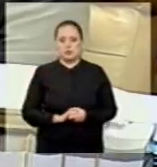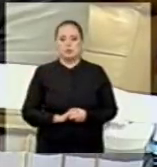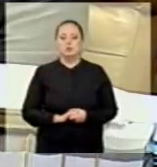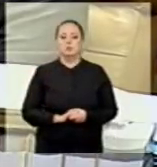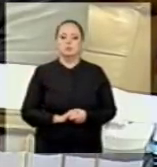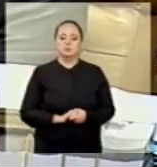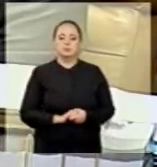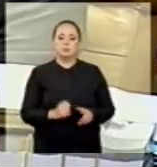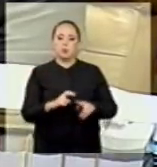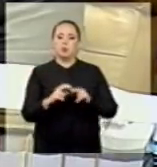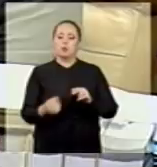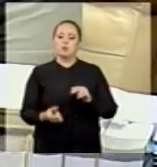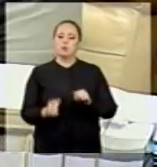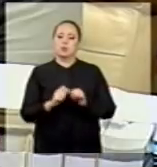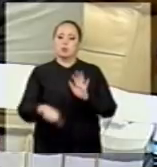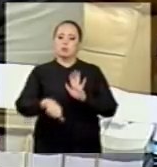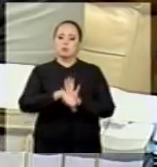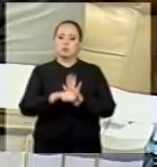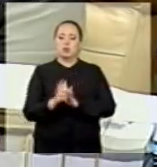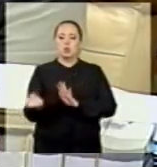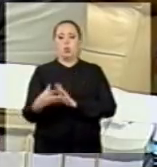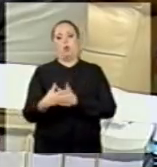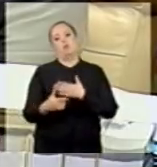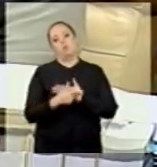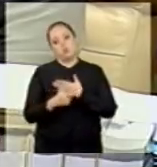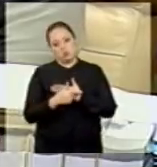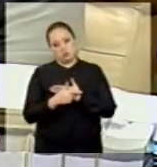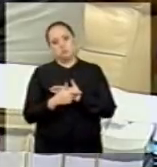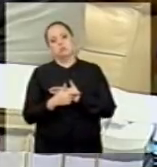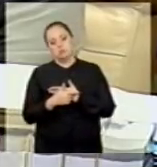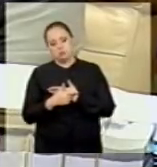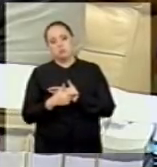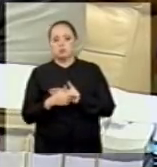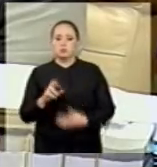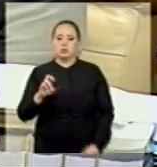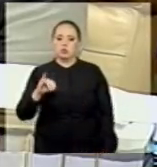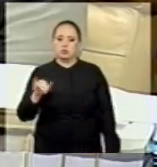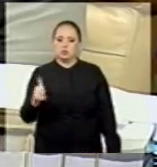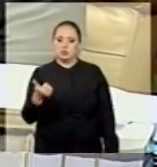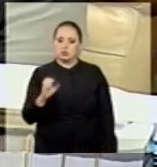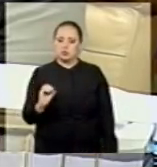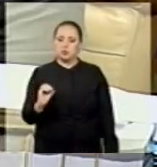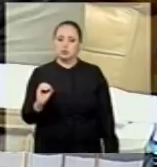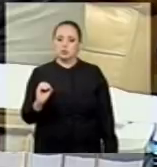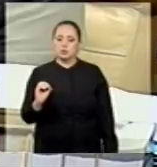Pelo cometimento de crime no exercício da nova função. Rejeição da preliminar